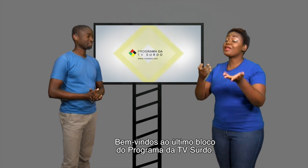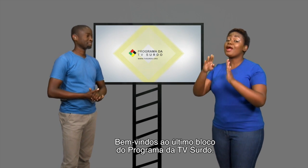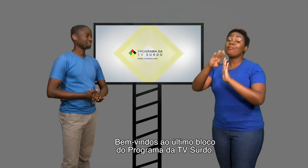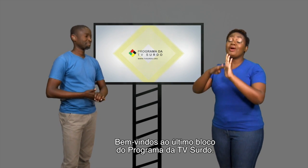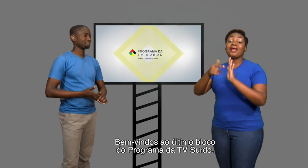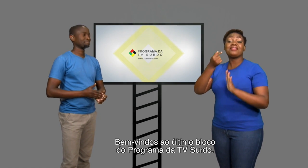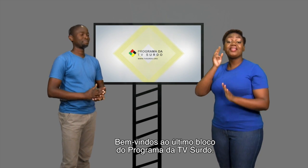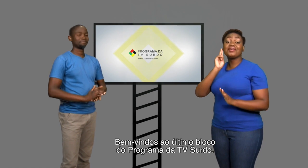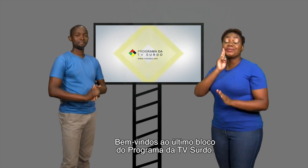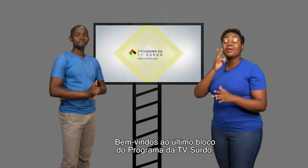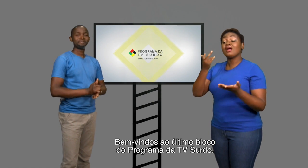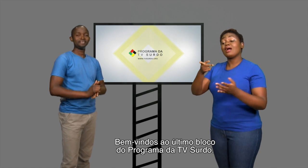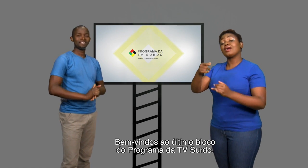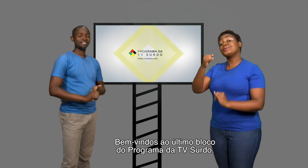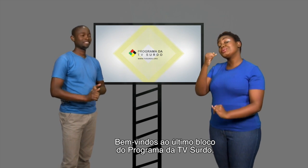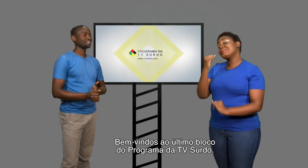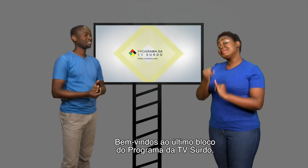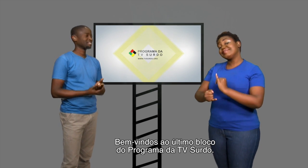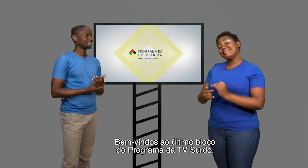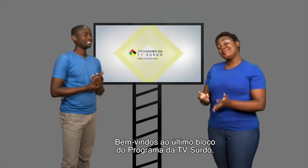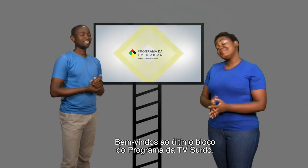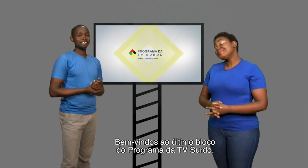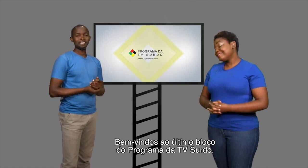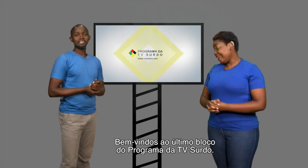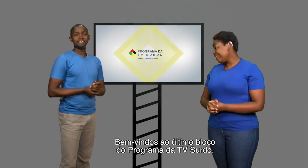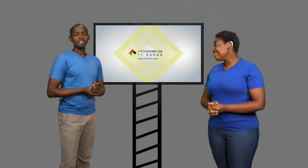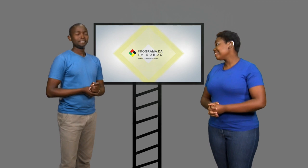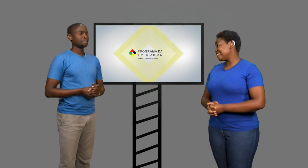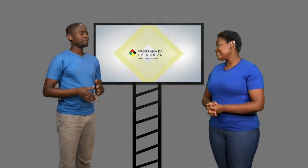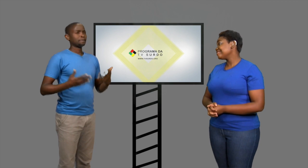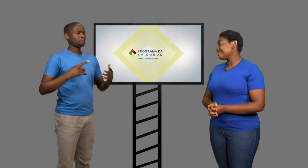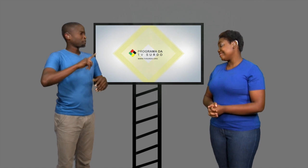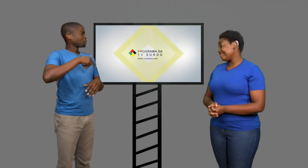Bem-vindos ao último bloco do programa da TV Surdo.